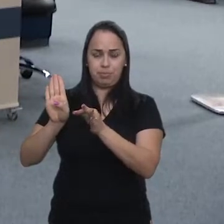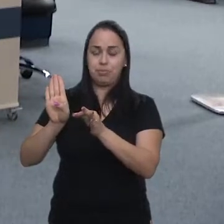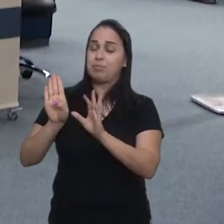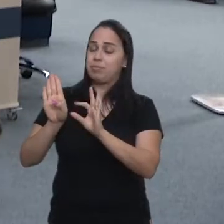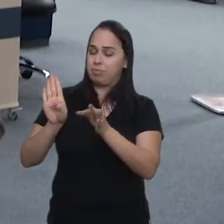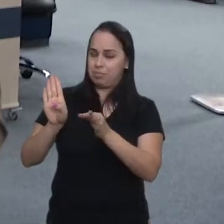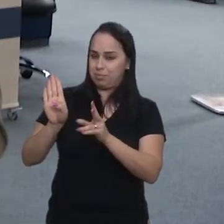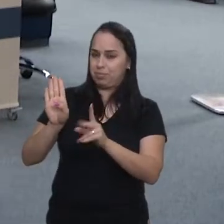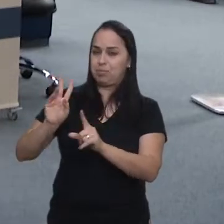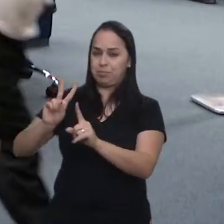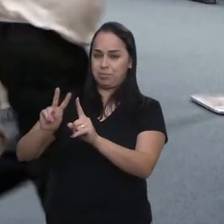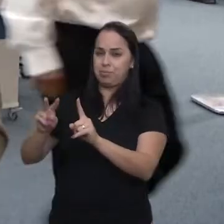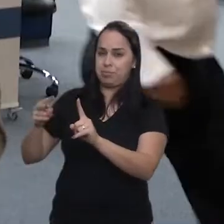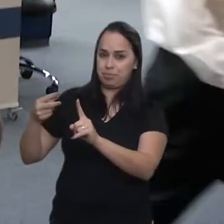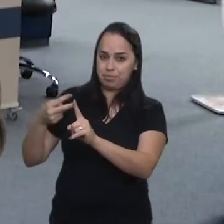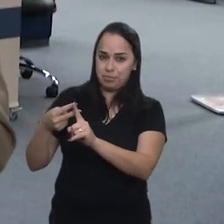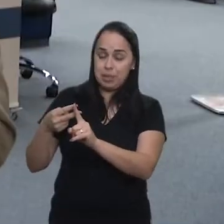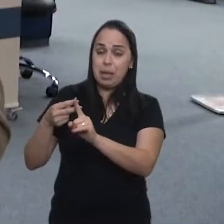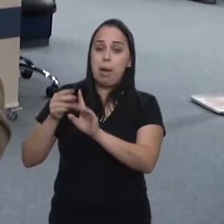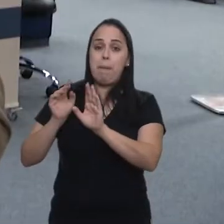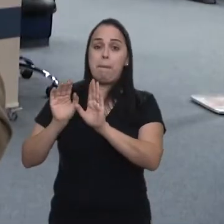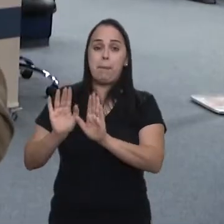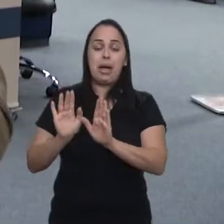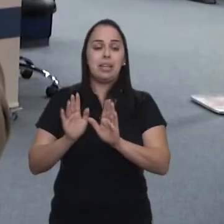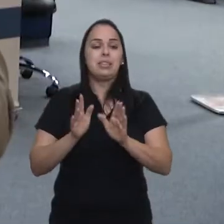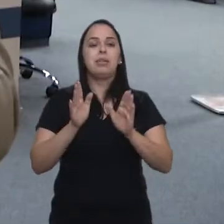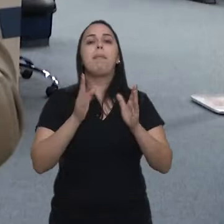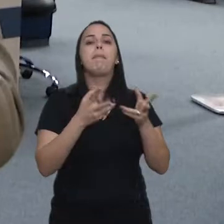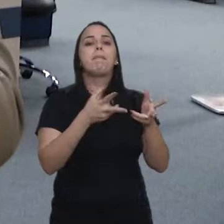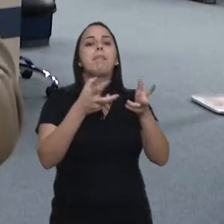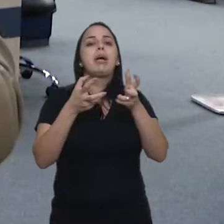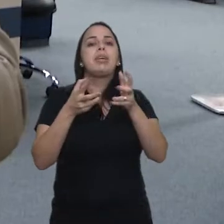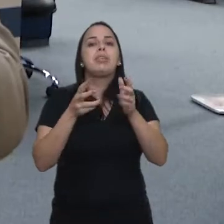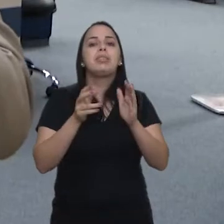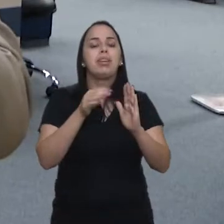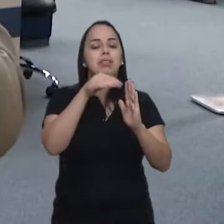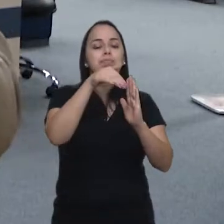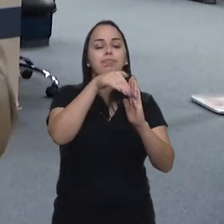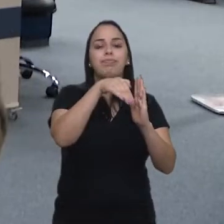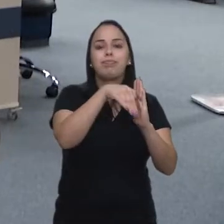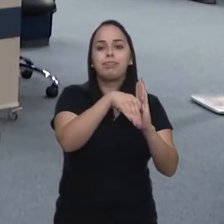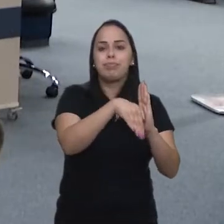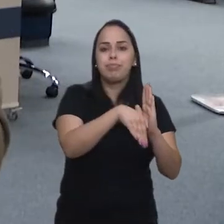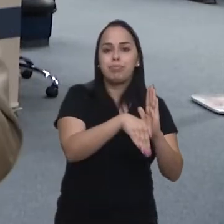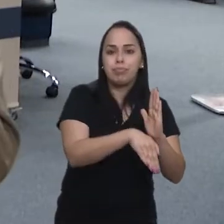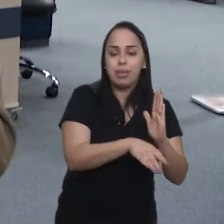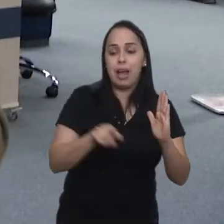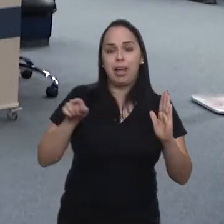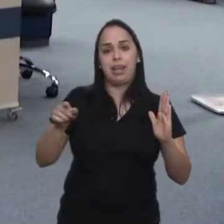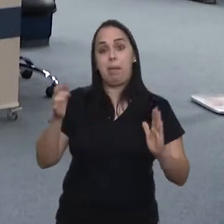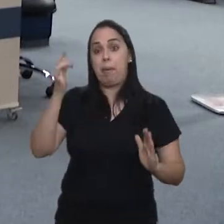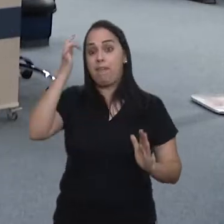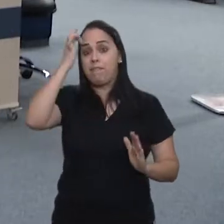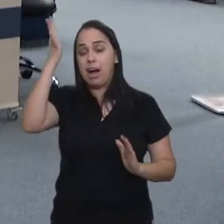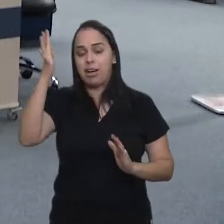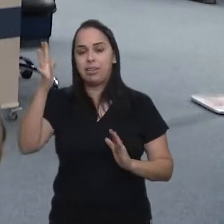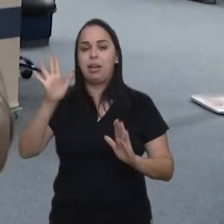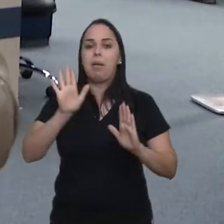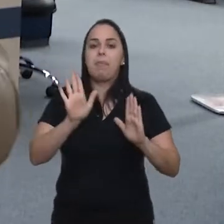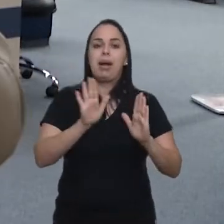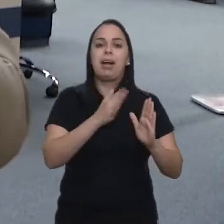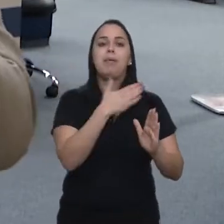onda anterior que nós vivenciamos aqui no país, nós notamos que então a virulência é maior, a contaminação é